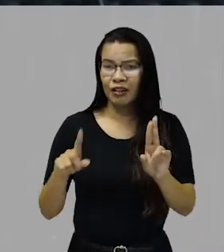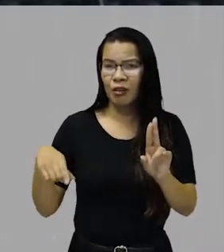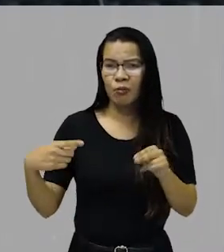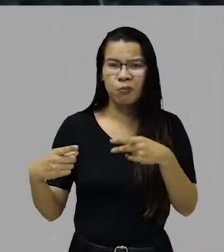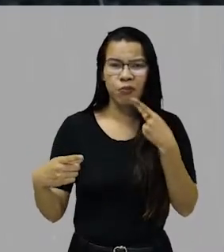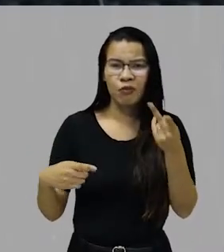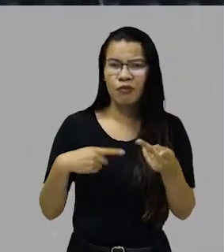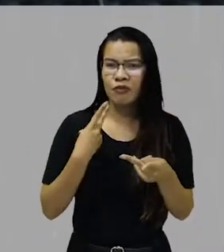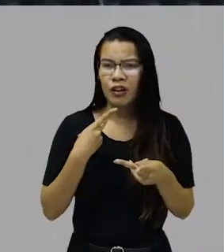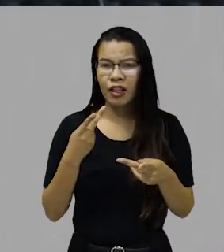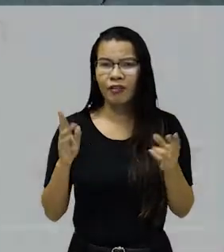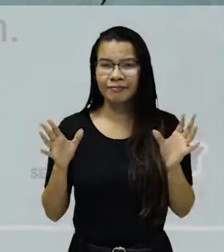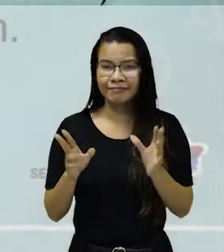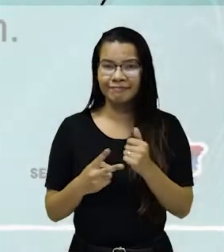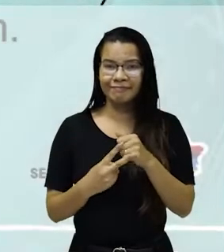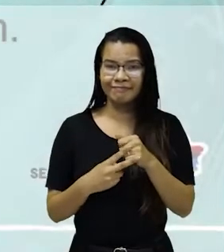certo?